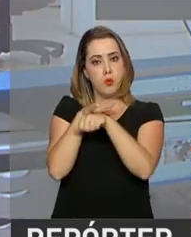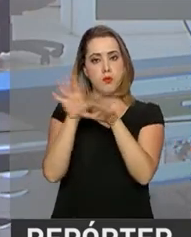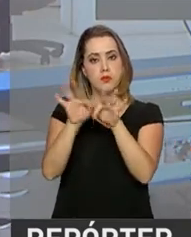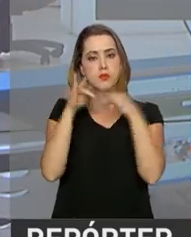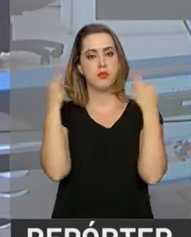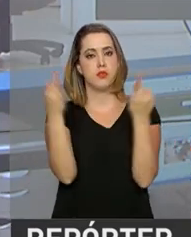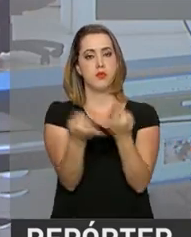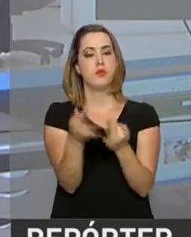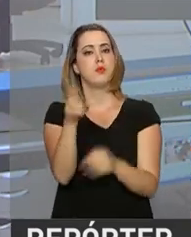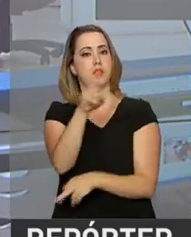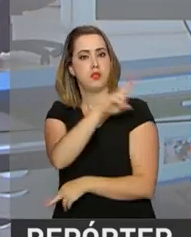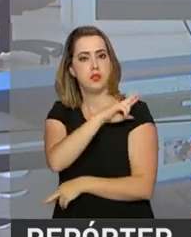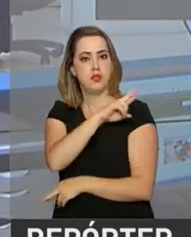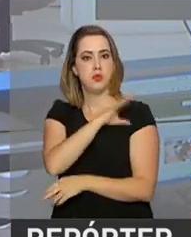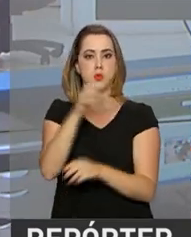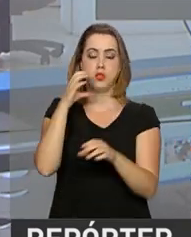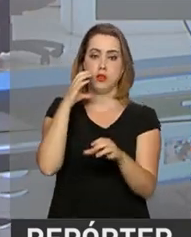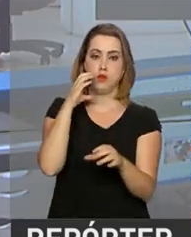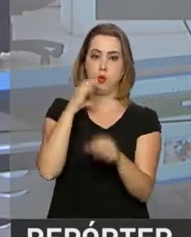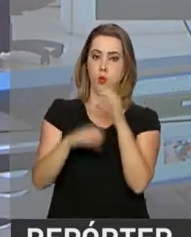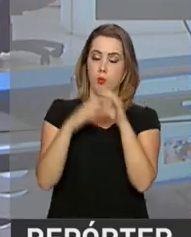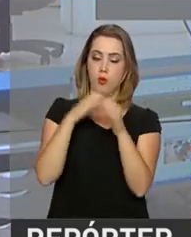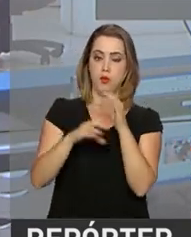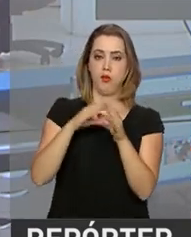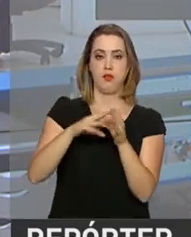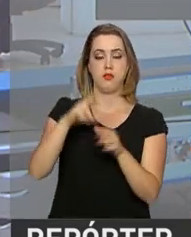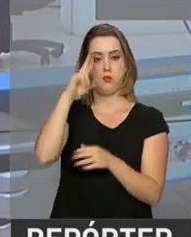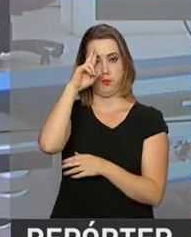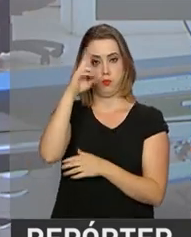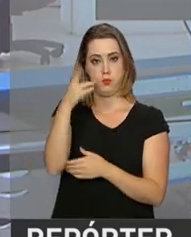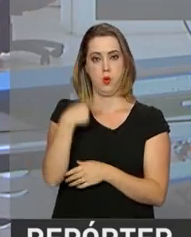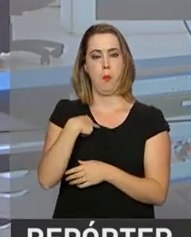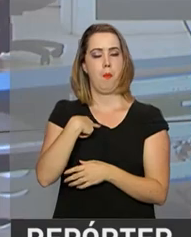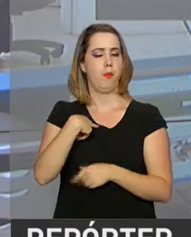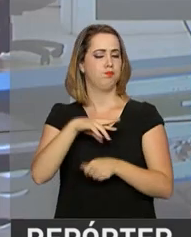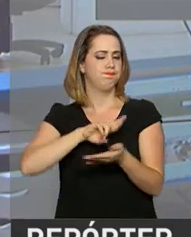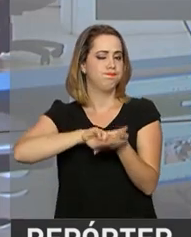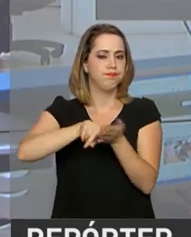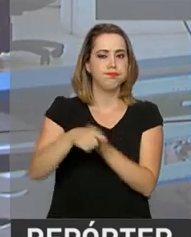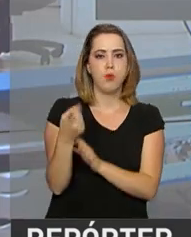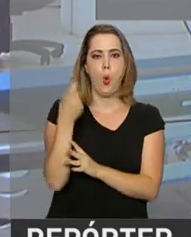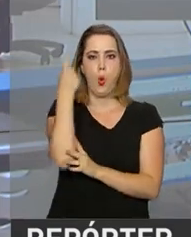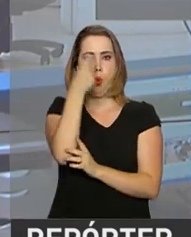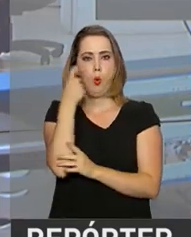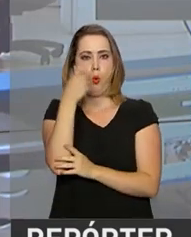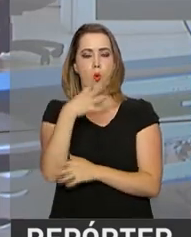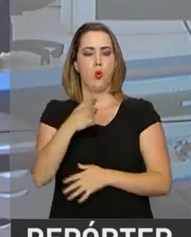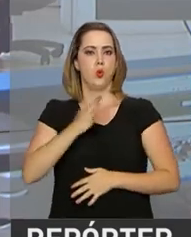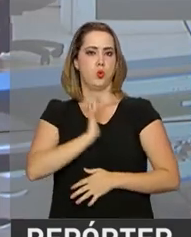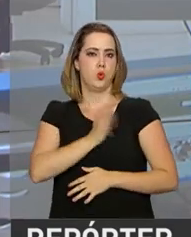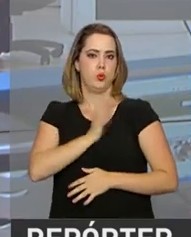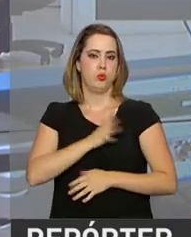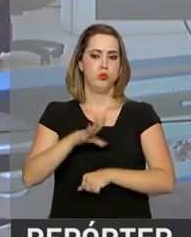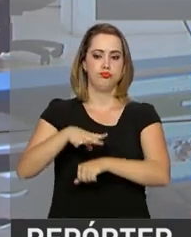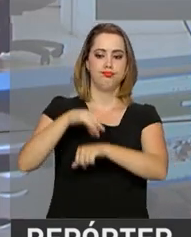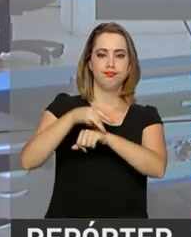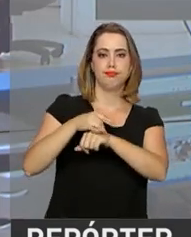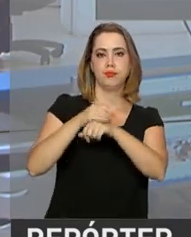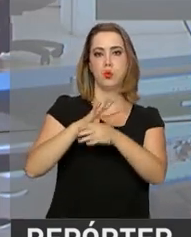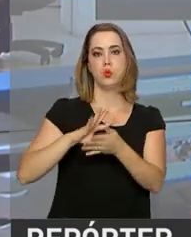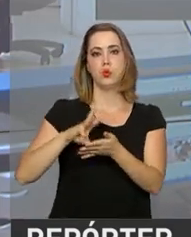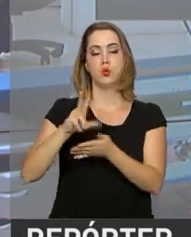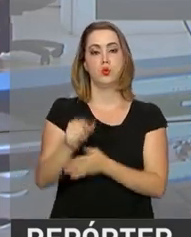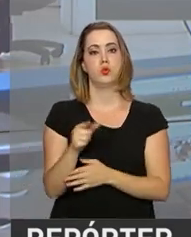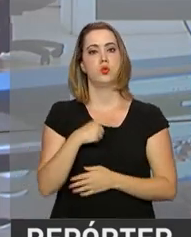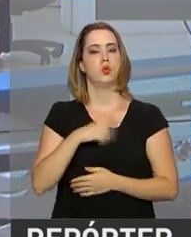responsável por comunicar as autoridades podem ser doados córneas pele ossos e coração entre outros órgãos e tecidos